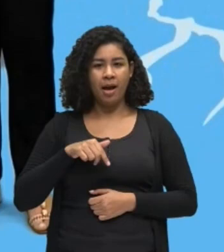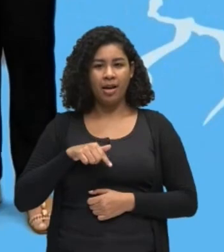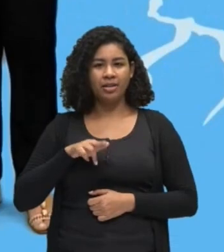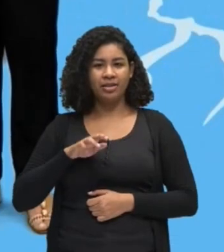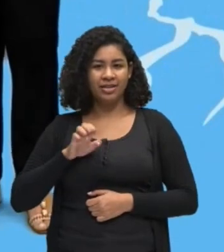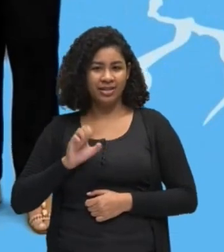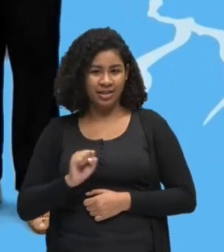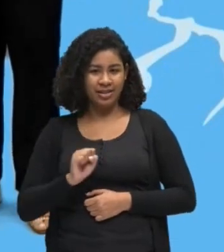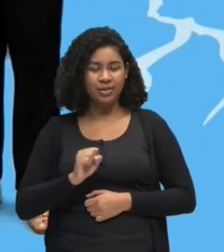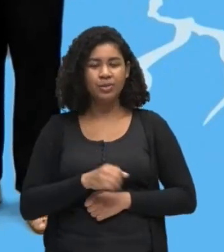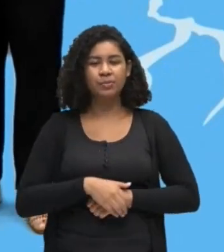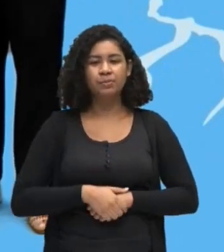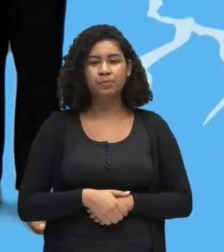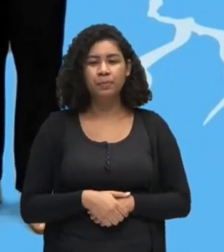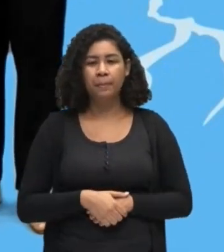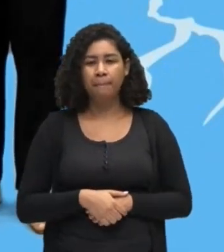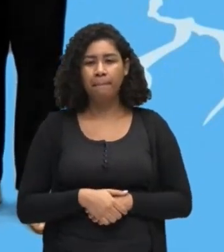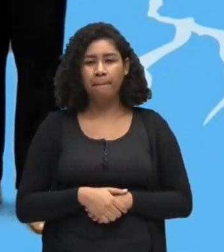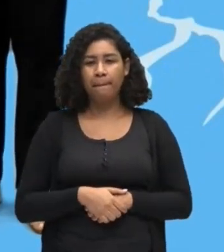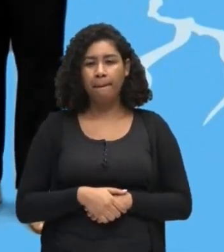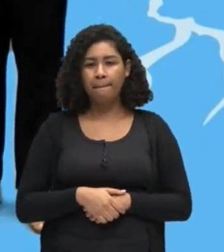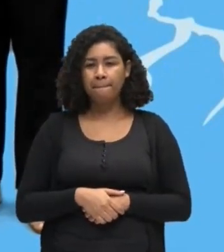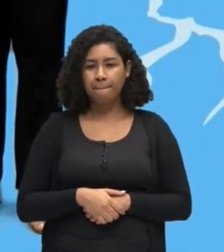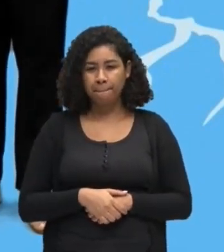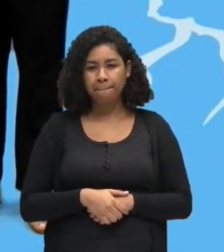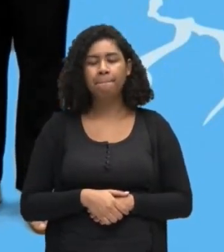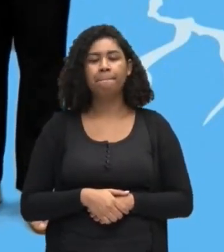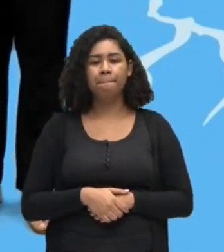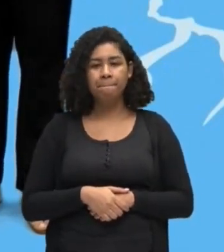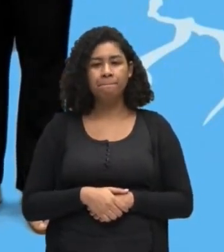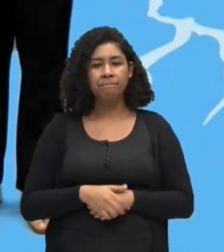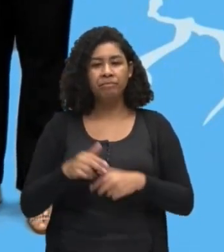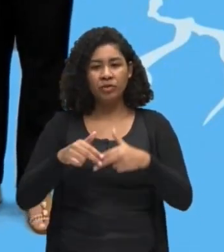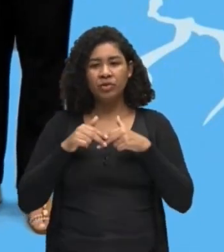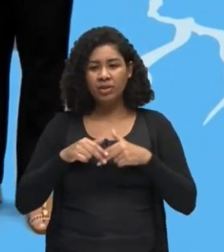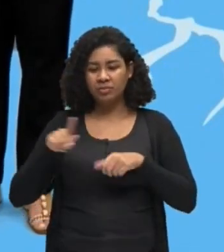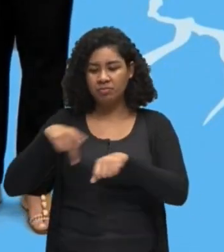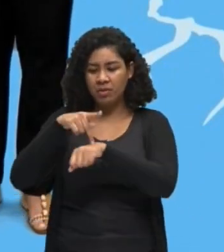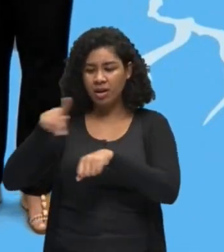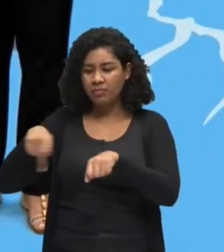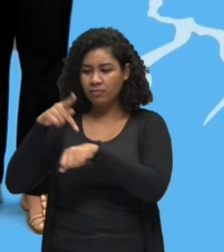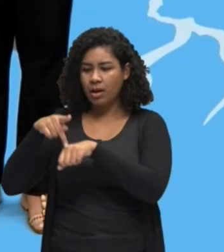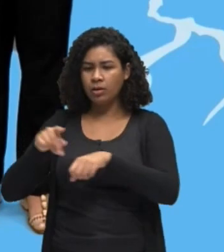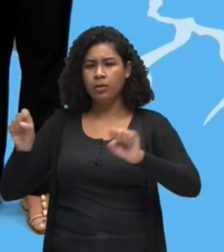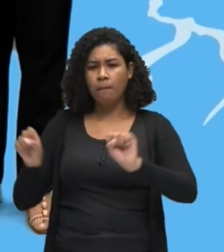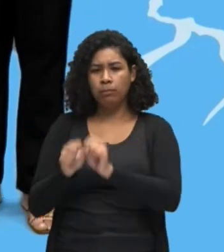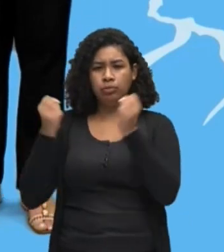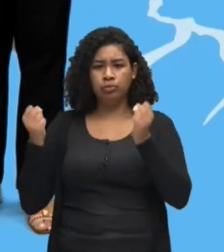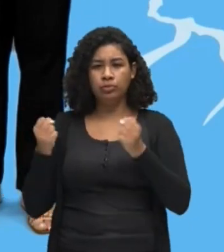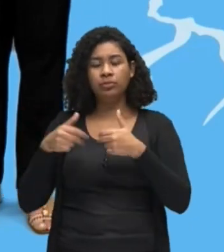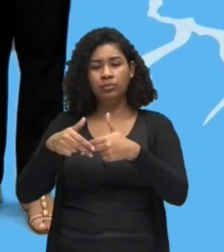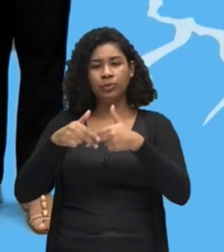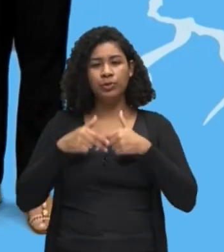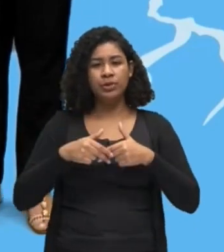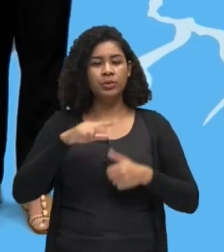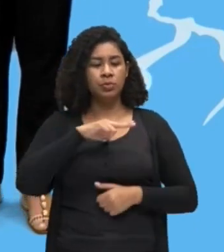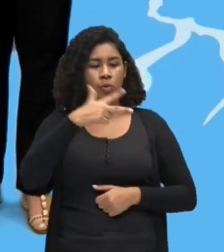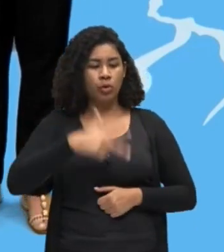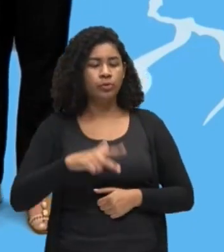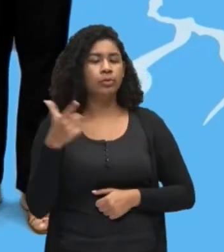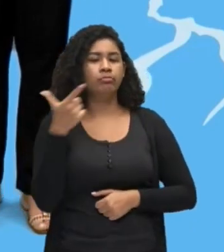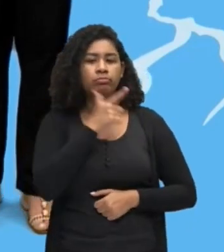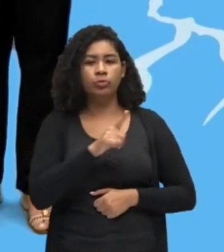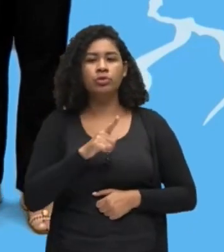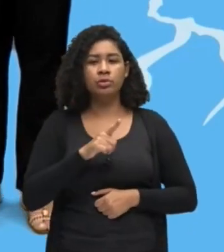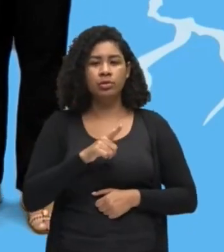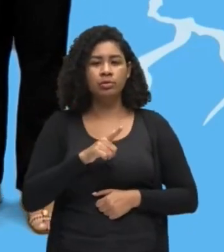primeiro mês de dezembro, a União Ibérica foi rompida e a monarquia portuguesa foi restaurada. A posse da terra em nome da